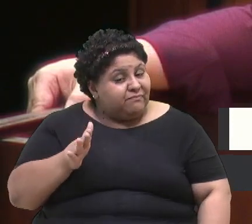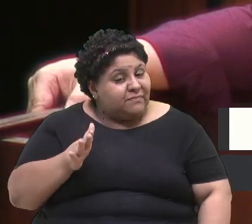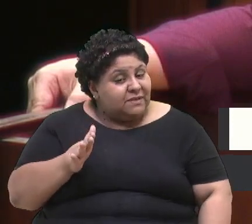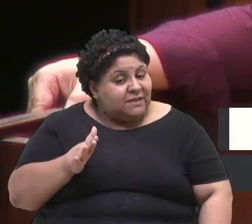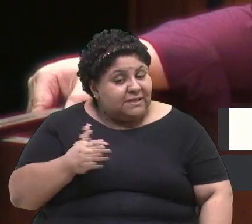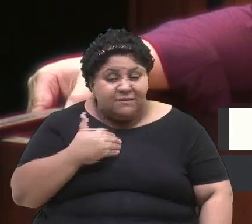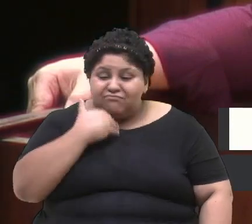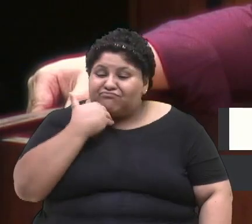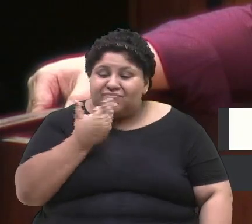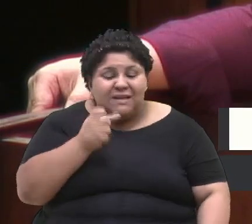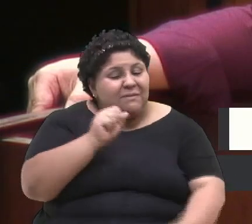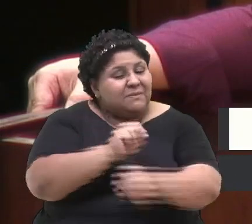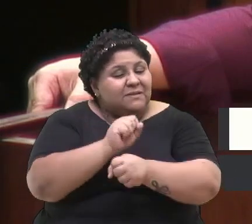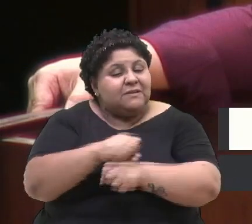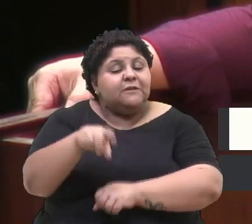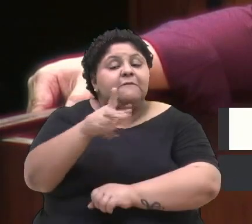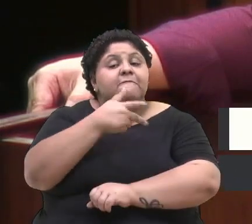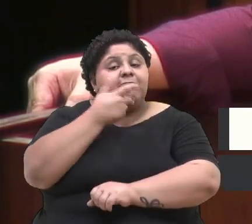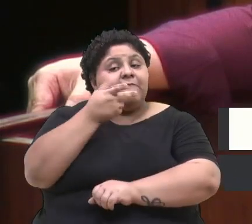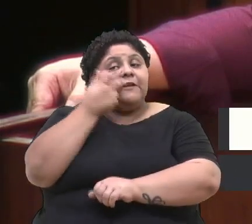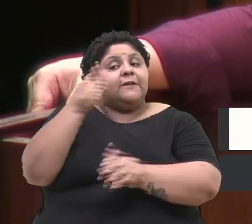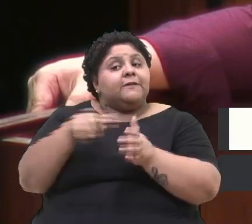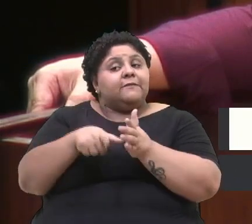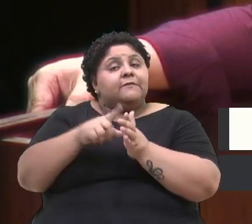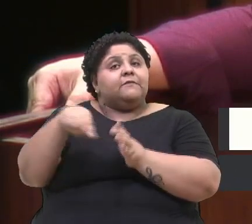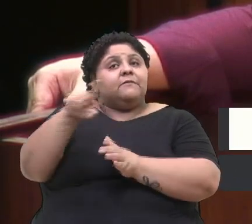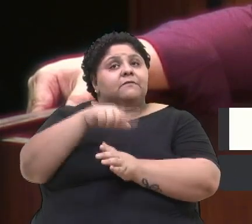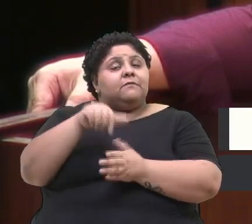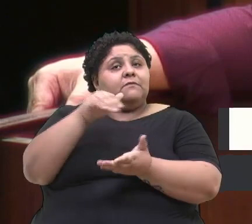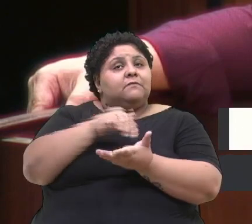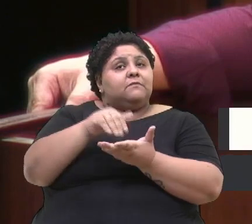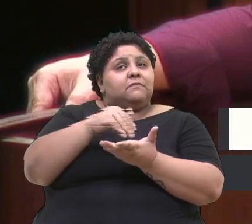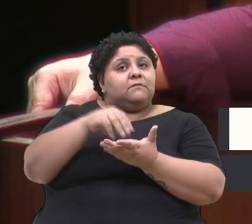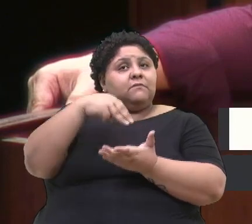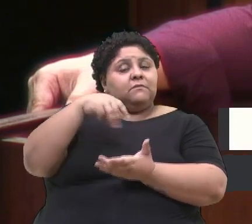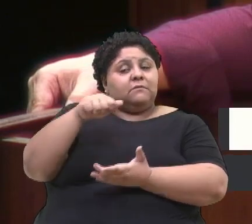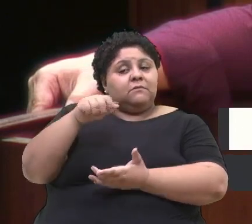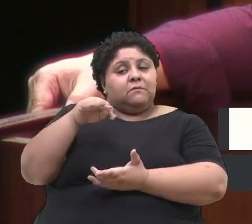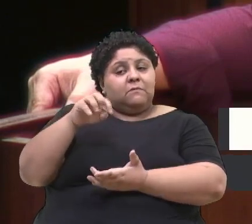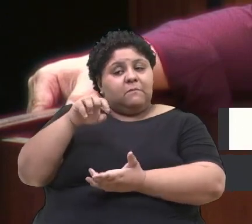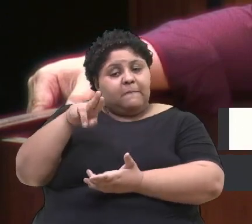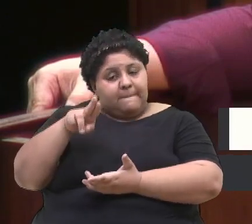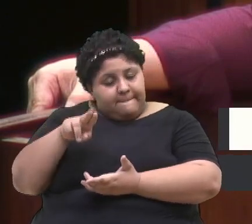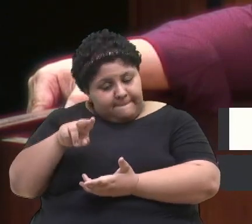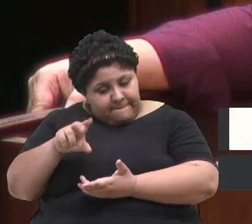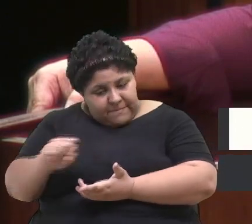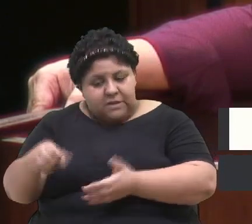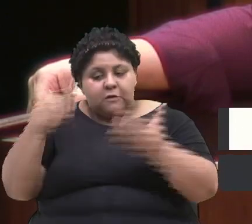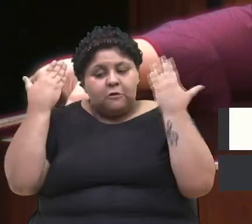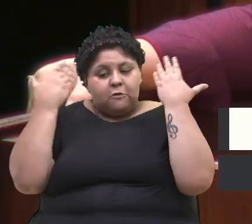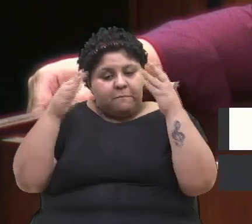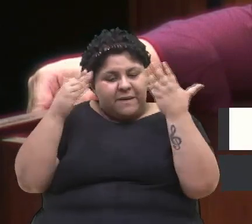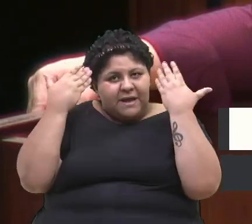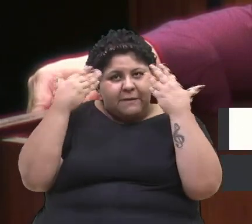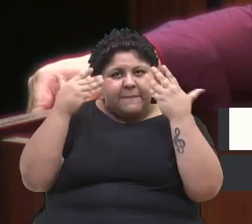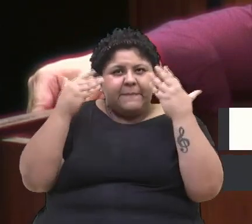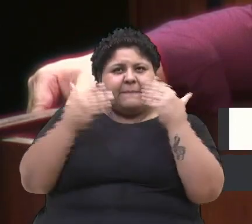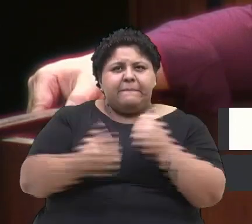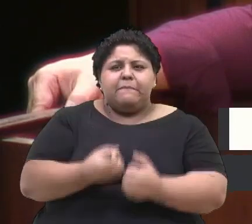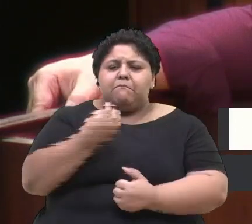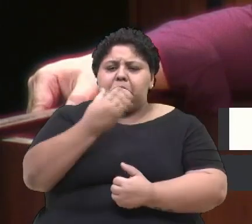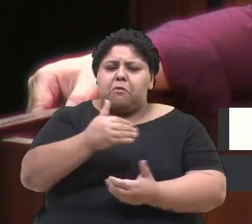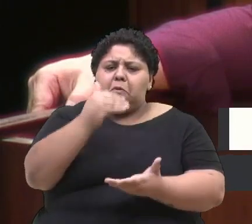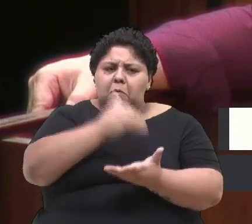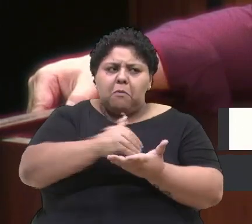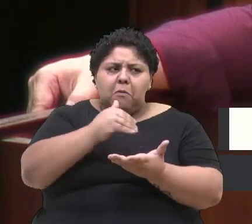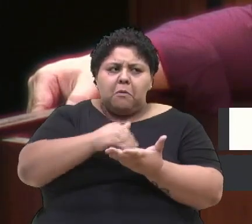que eu falei desde antes que o secretário Matheus, parabéns, é um homem comprometido, um baita secretário. Maurício também, um